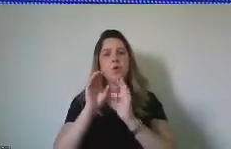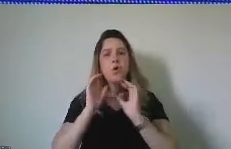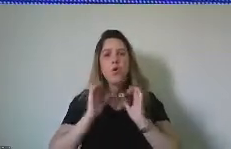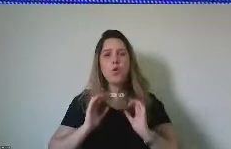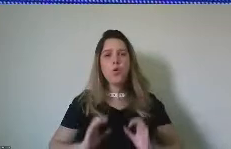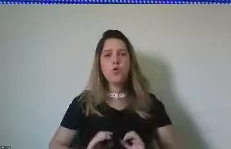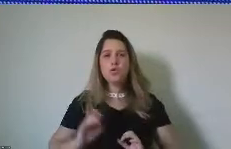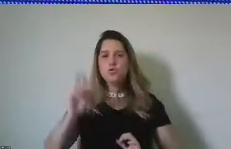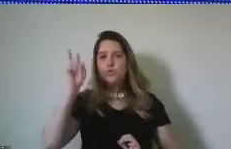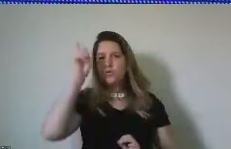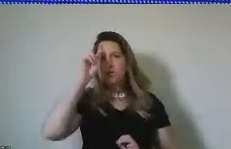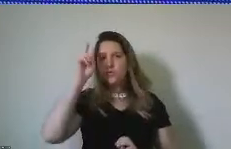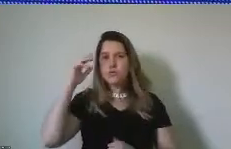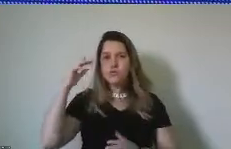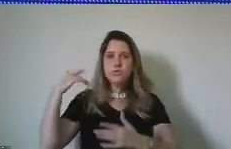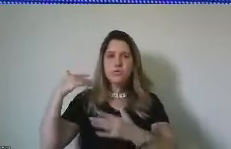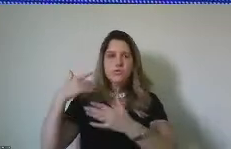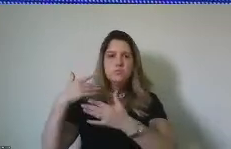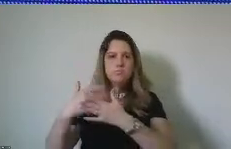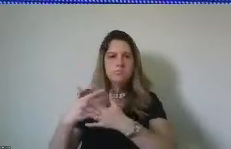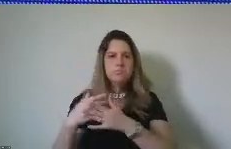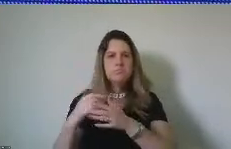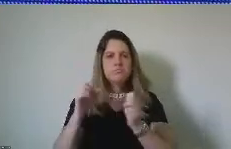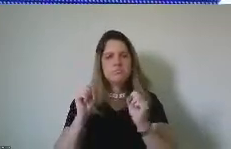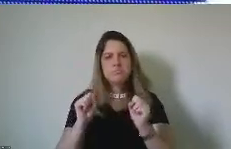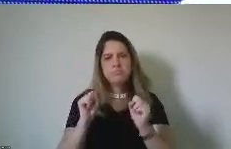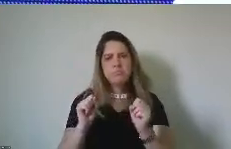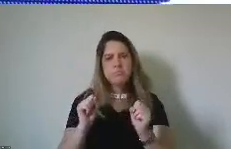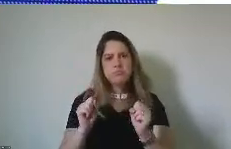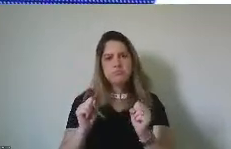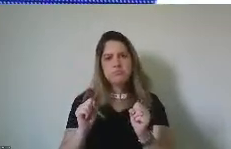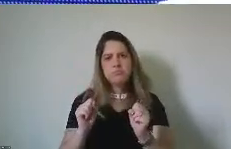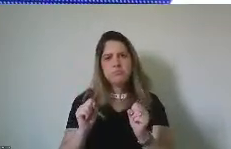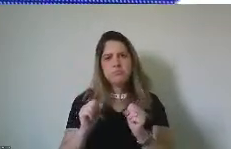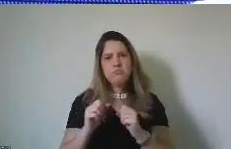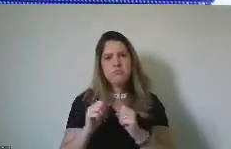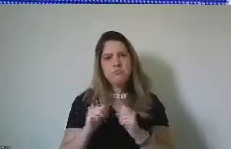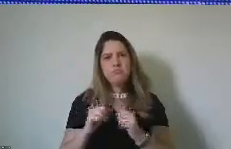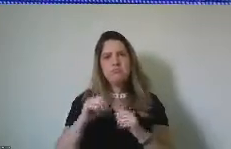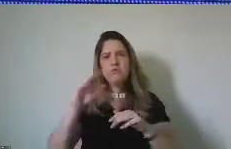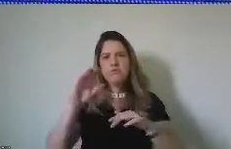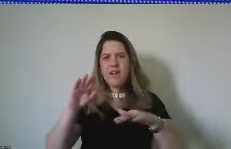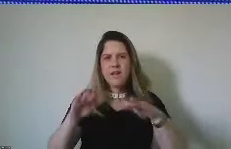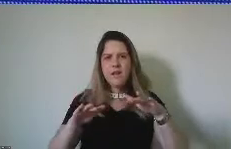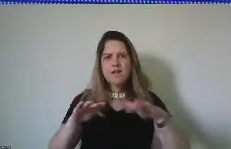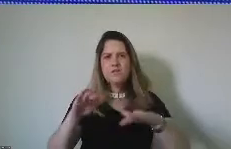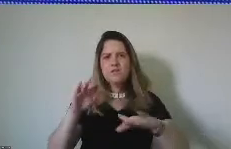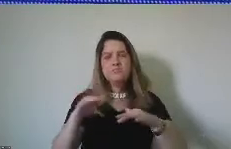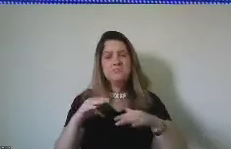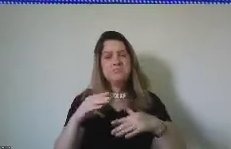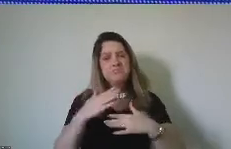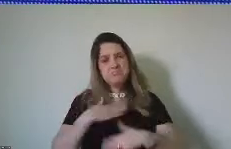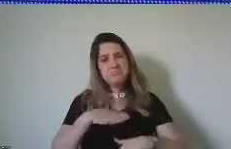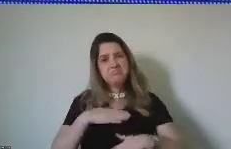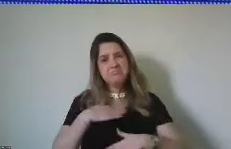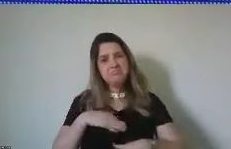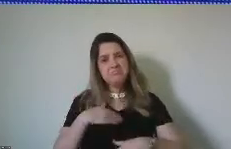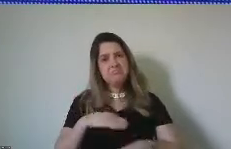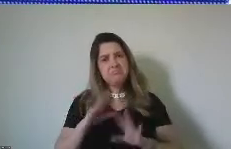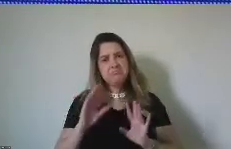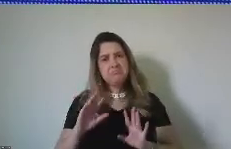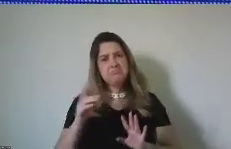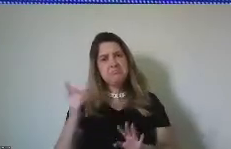a gente vê o que que pode ser uma variância né que é razo ável dentro de um cenários que a gente